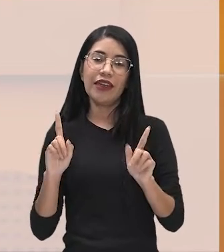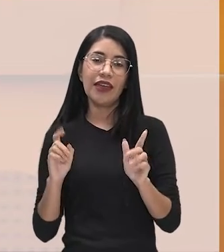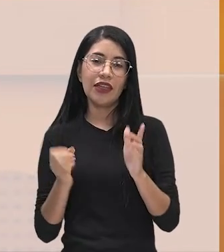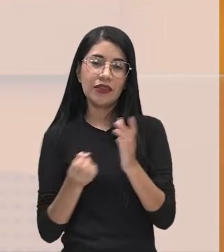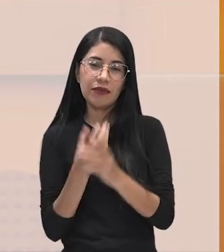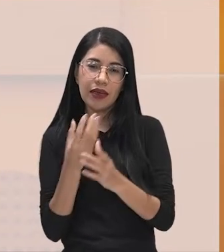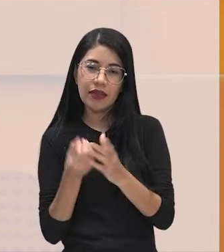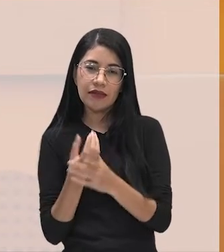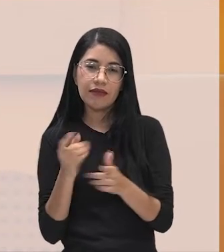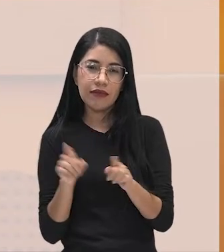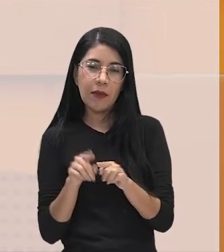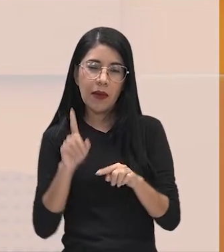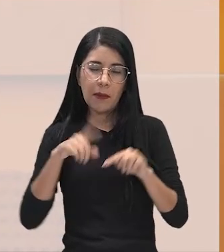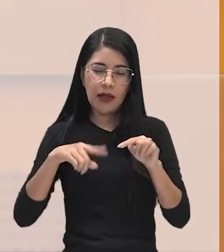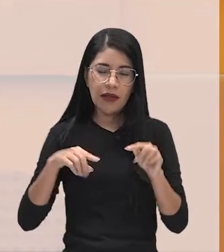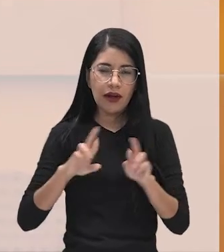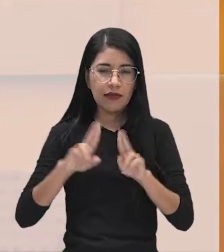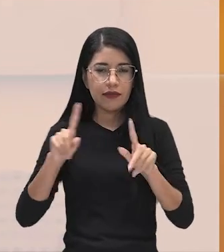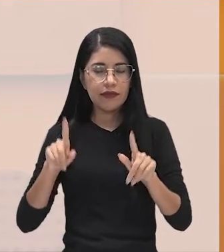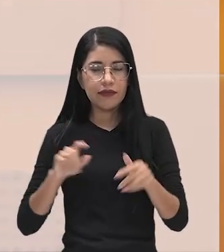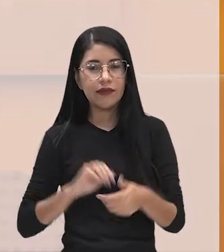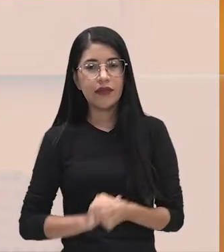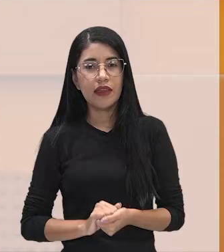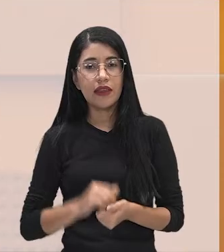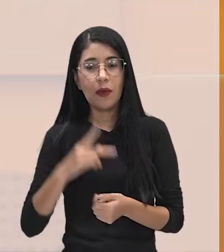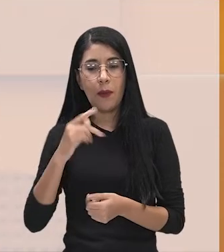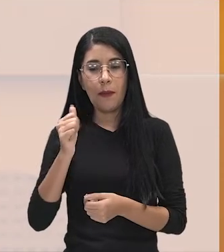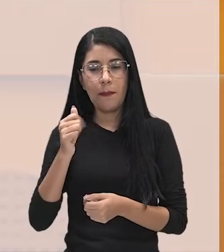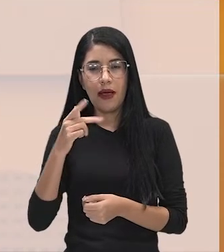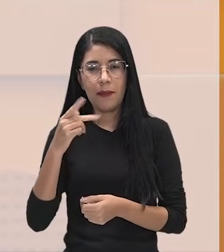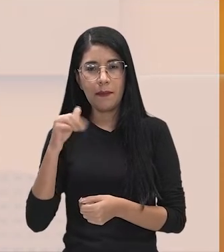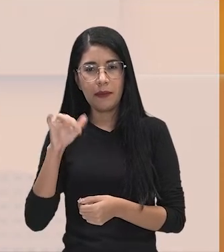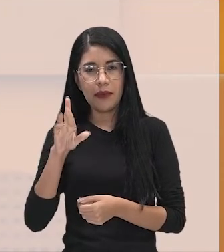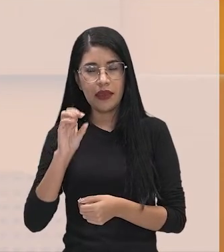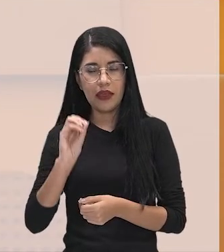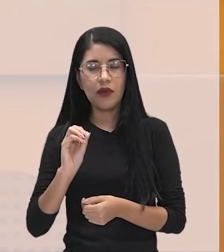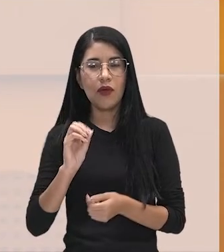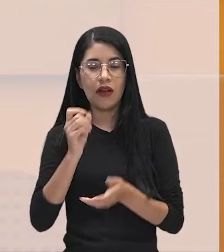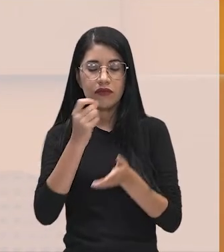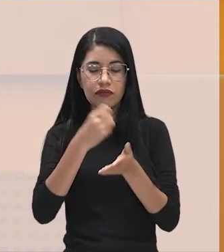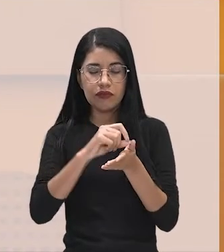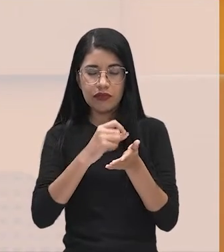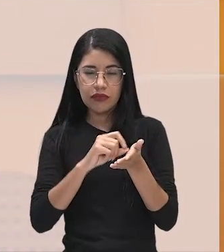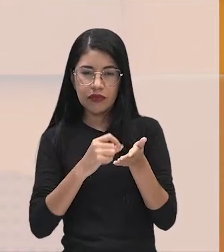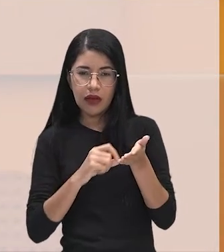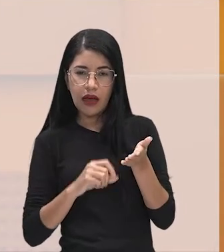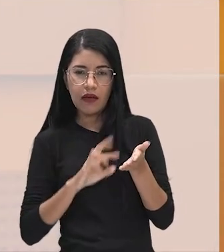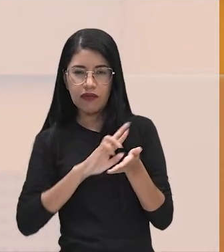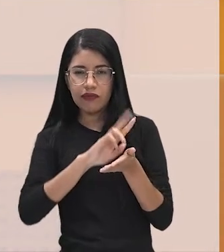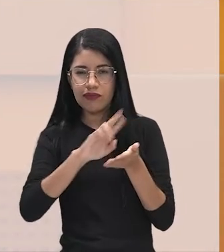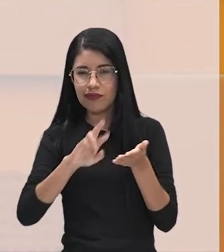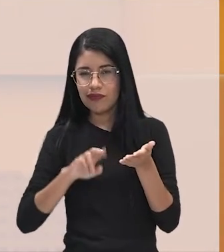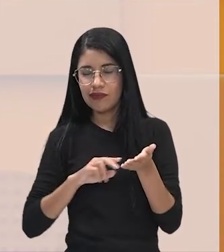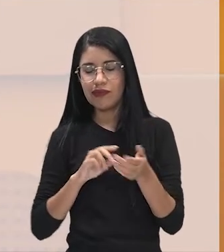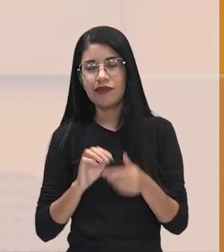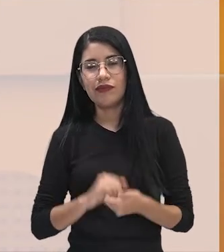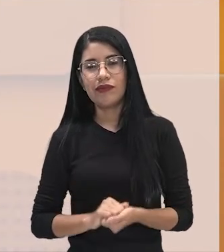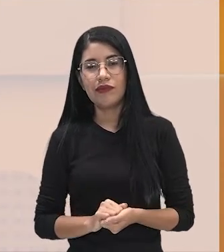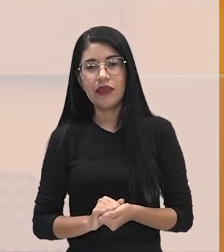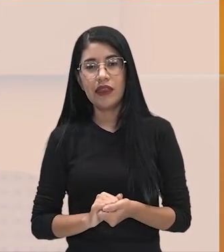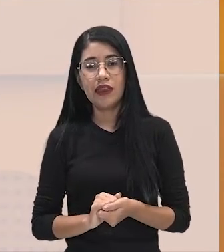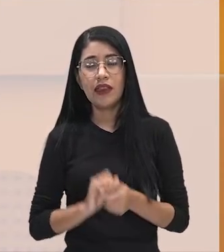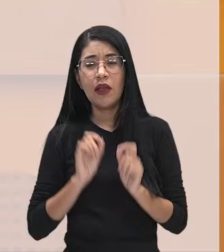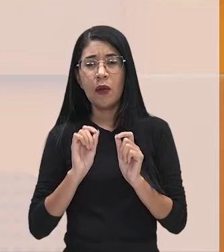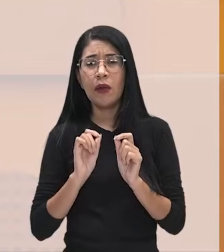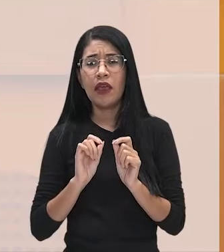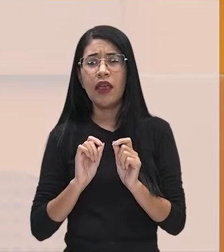tá? Então, o papiro era onde a gente fazia aí as nossas escritas. Então, ele era algo